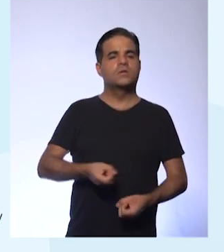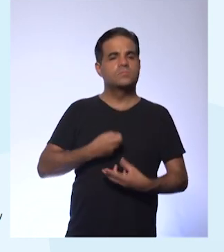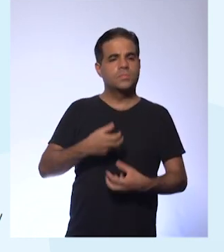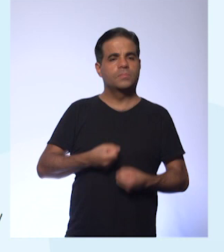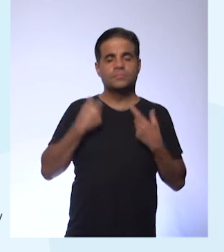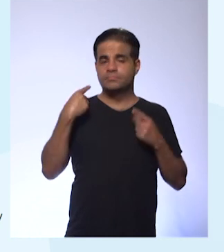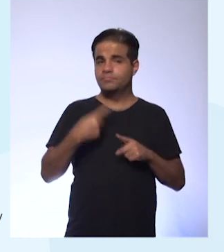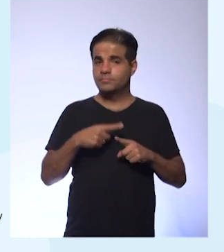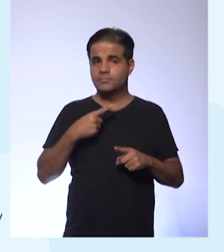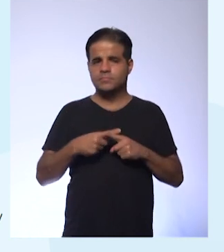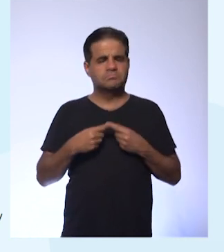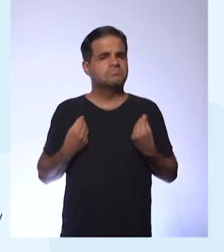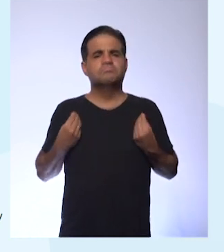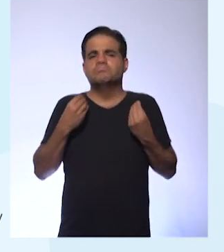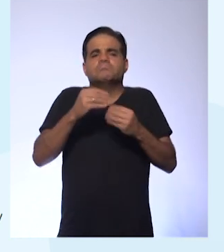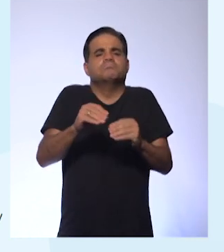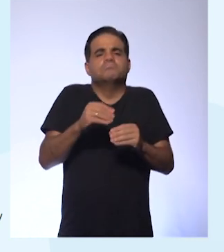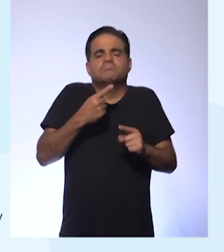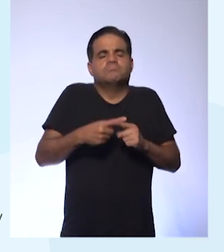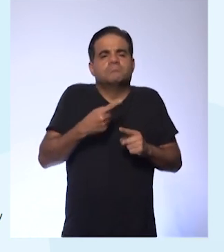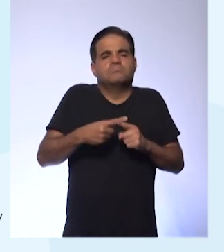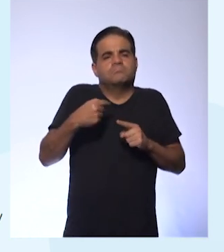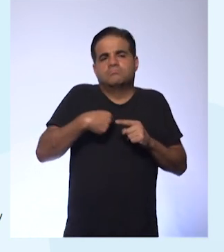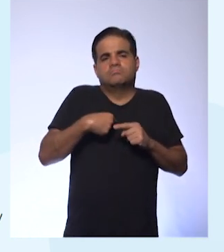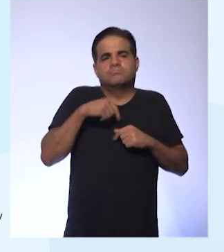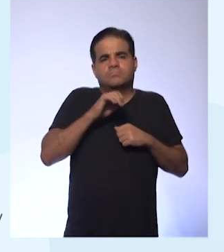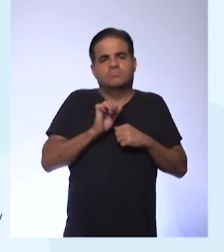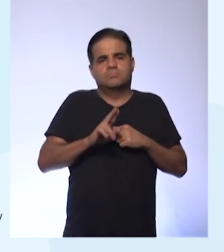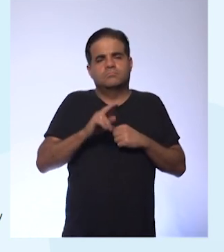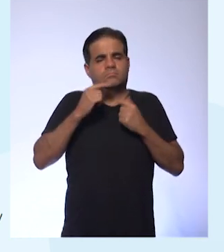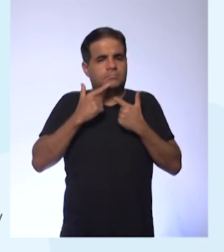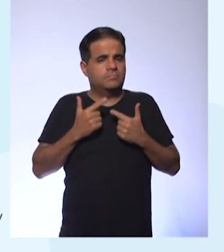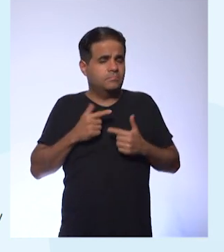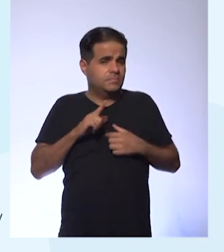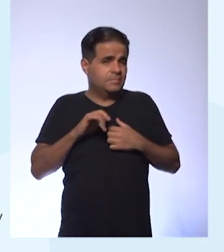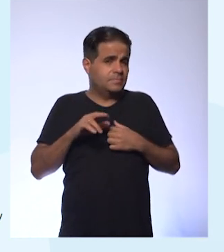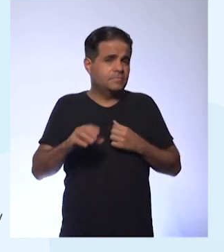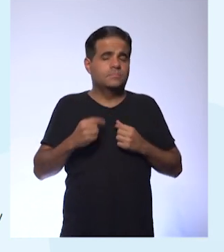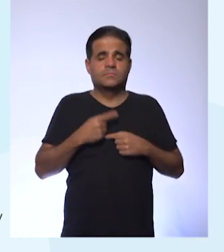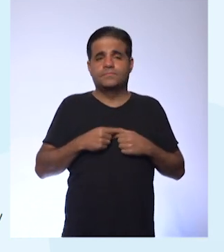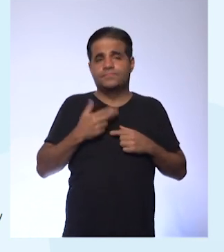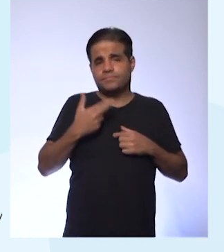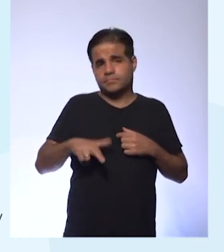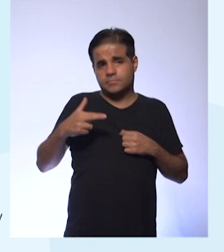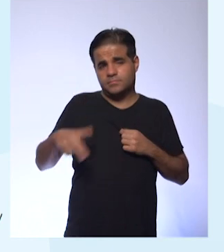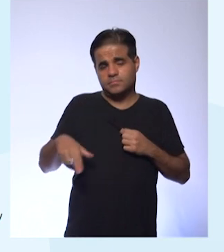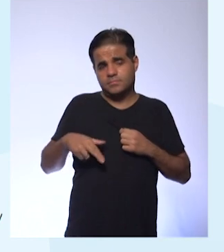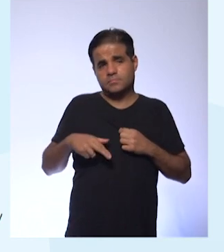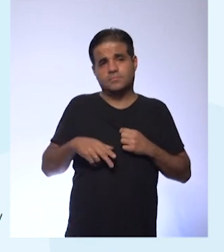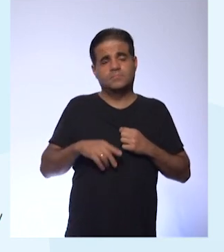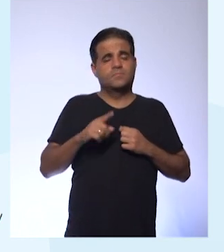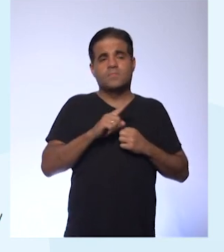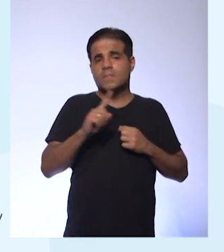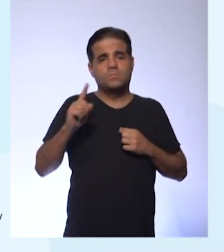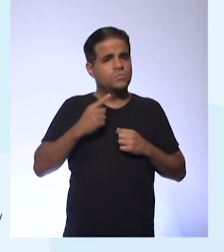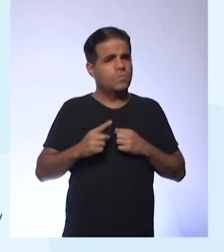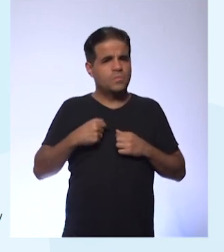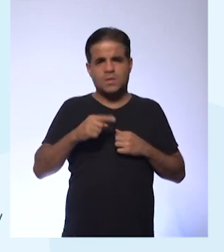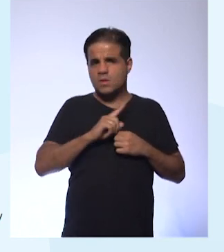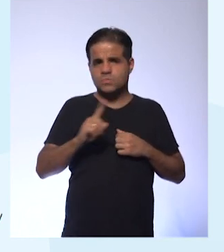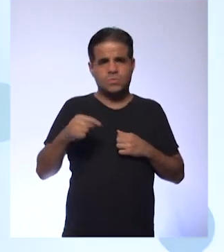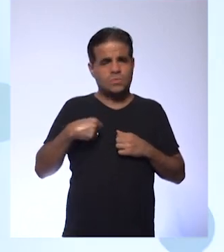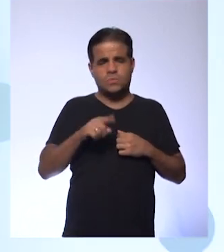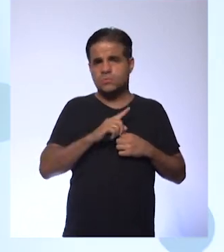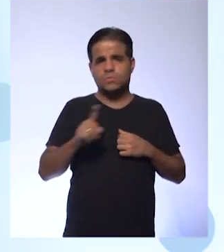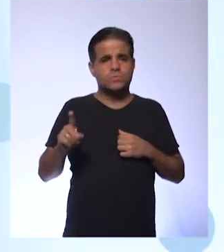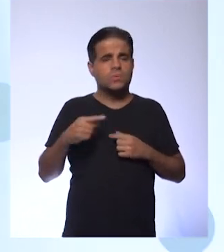Por que que ela coloca? Por que que o eu lírico, na verdade, não é? Por que que ele repete toda vez? Não sou, não sou,